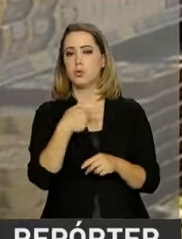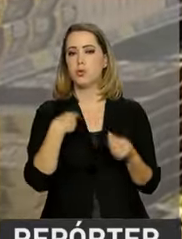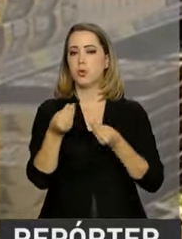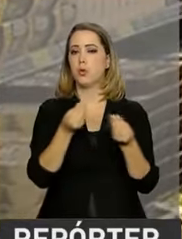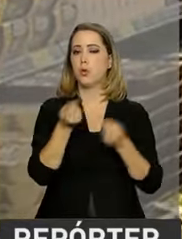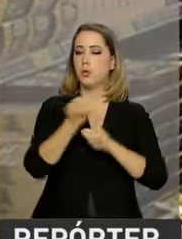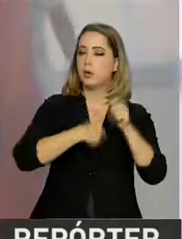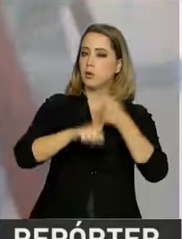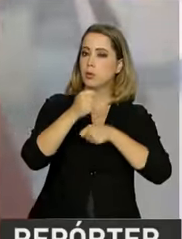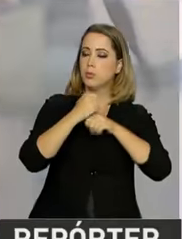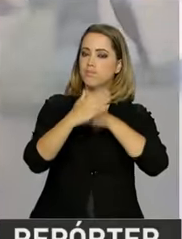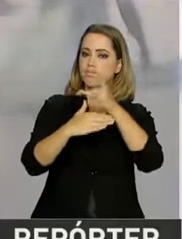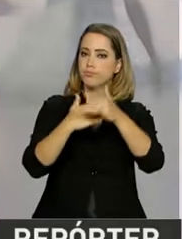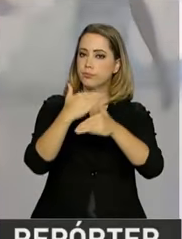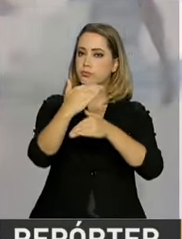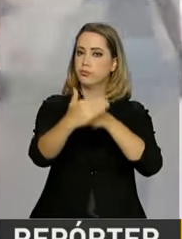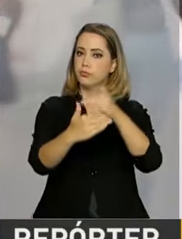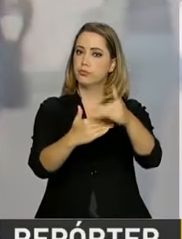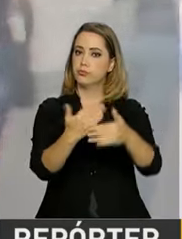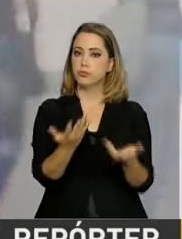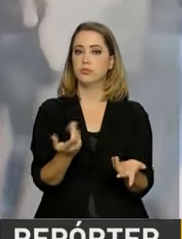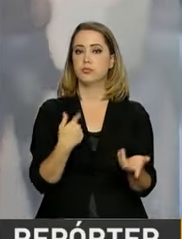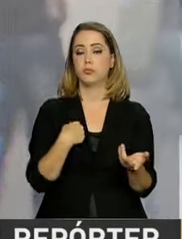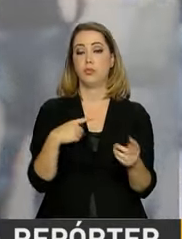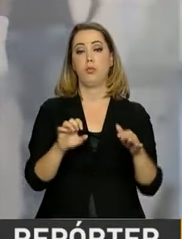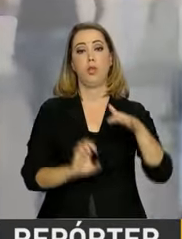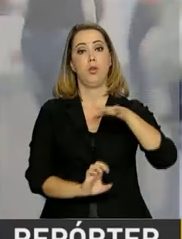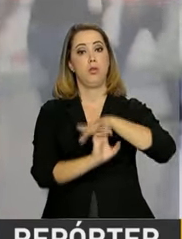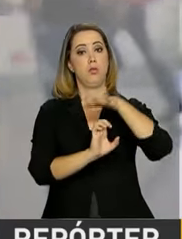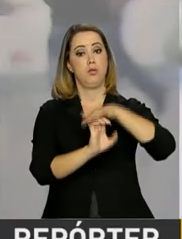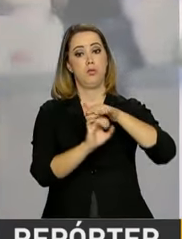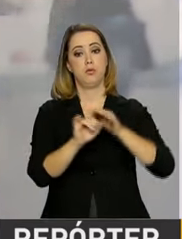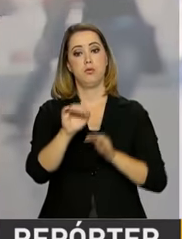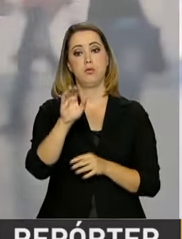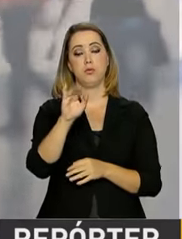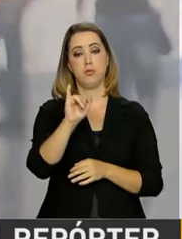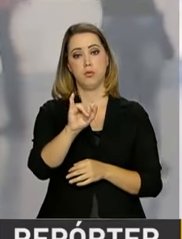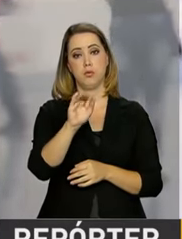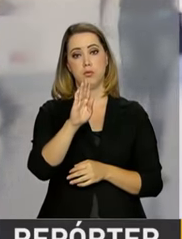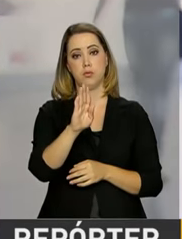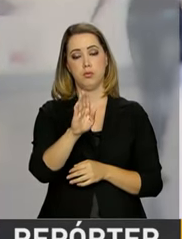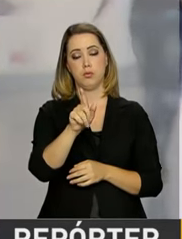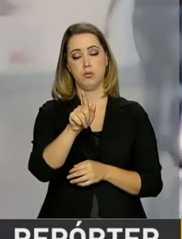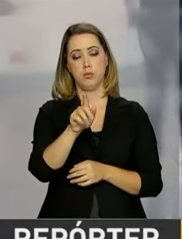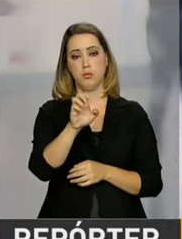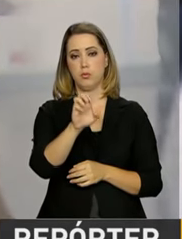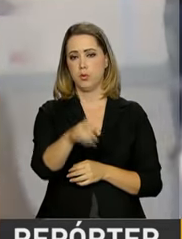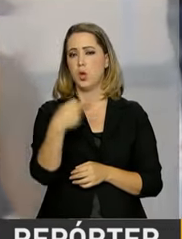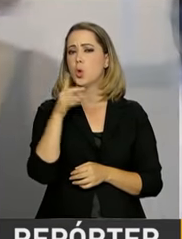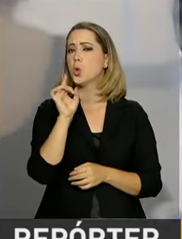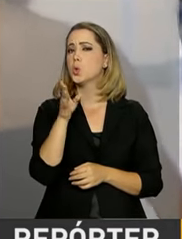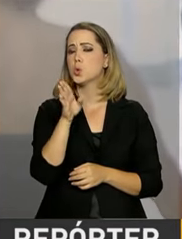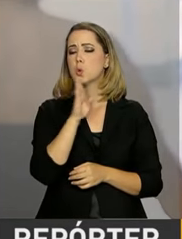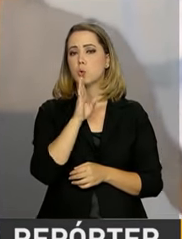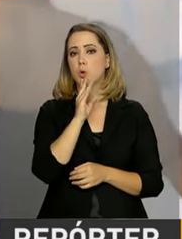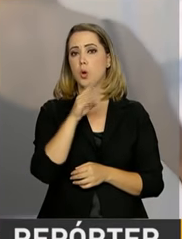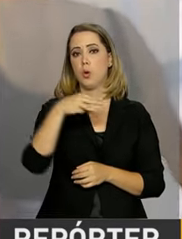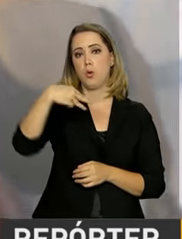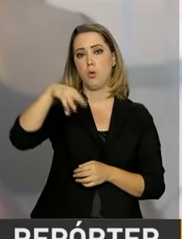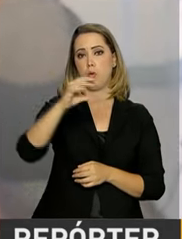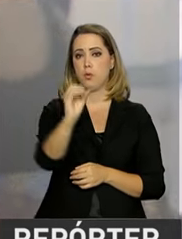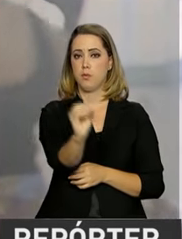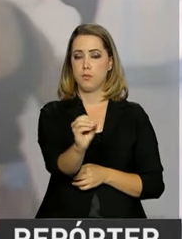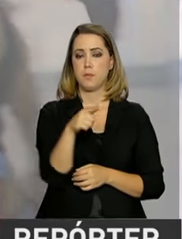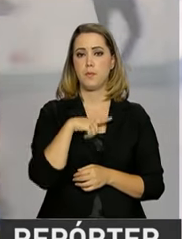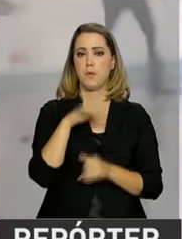economia brasileira O dado oficial do IBGE relativo ao último trimestre do ano passado só vai ser conhecido em março quando